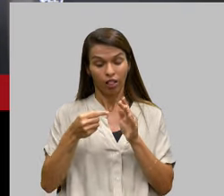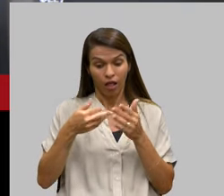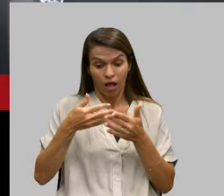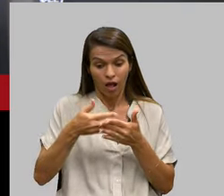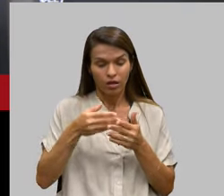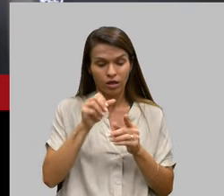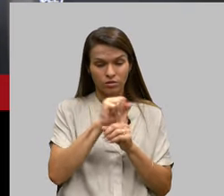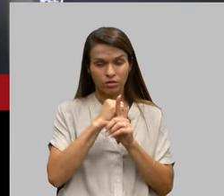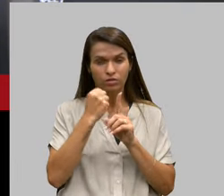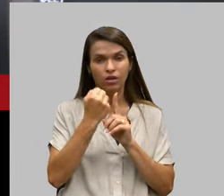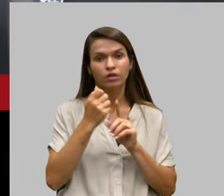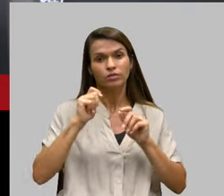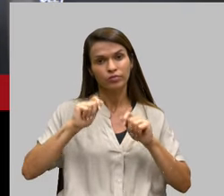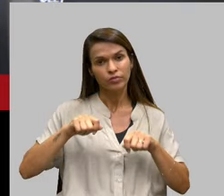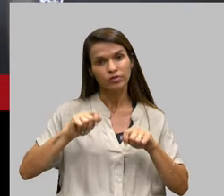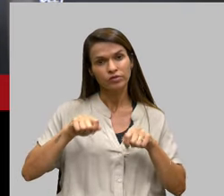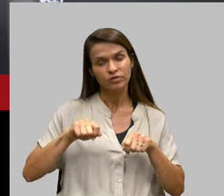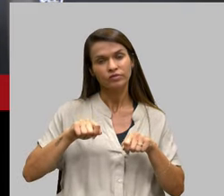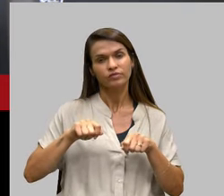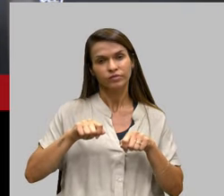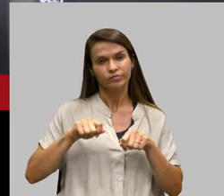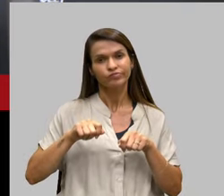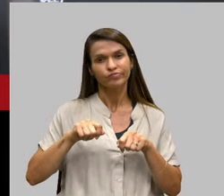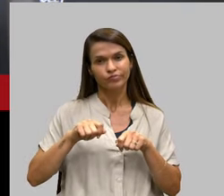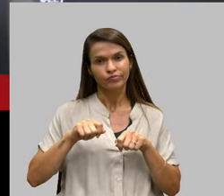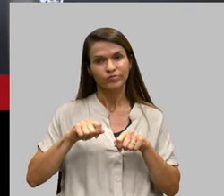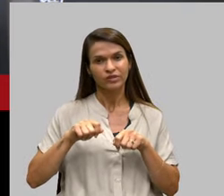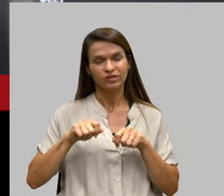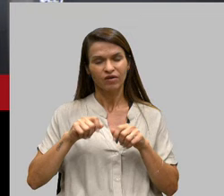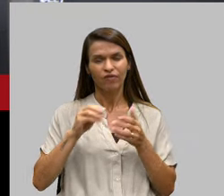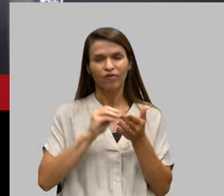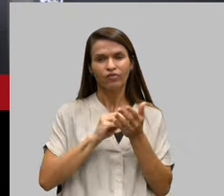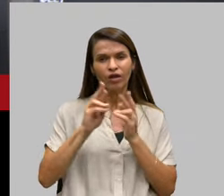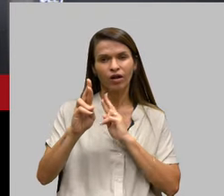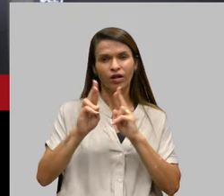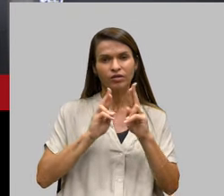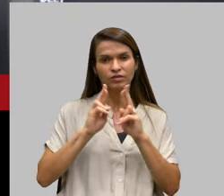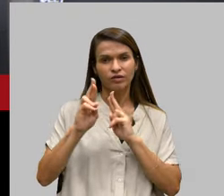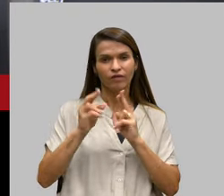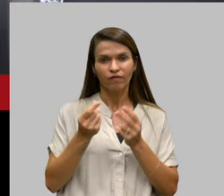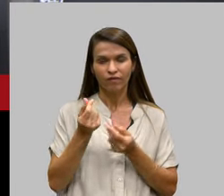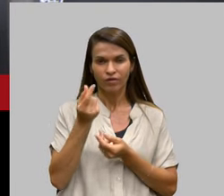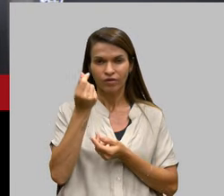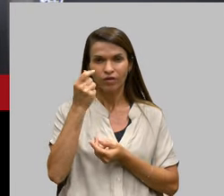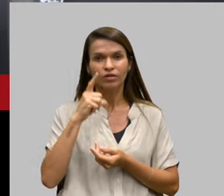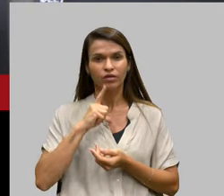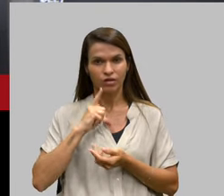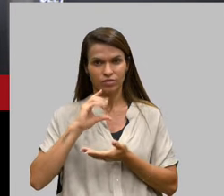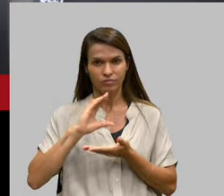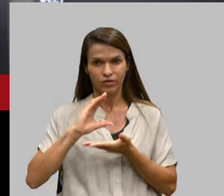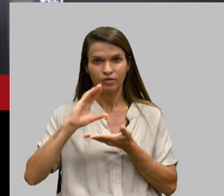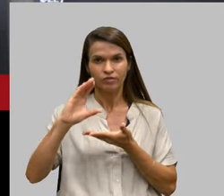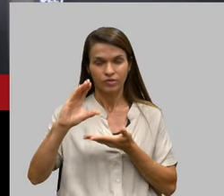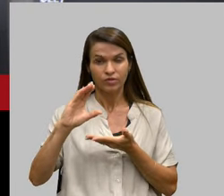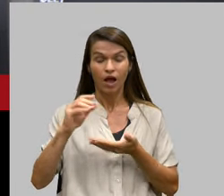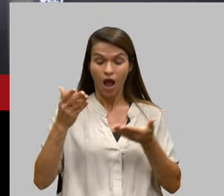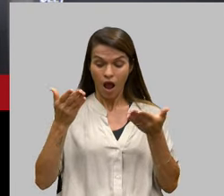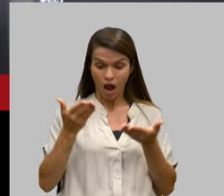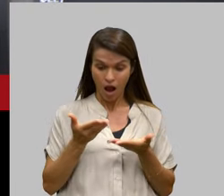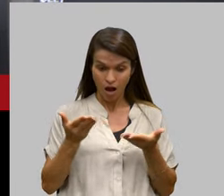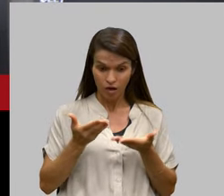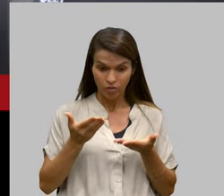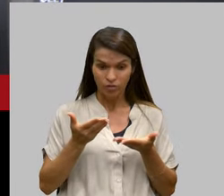condição de sem uma correlação financeira garantir esse benefício a partir de agora então vocês vão passar